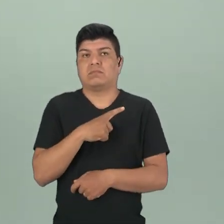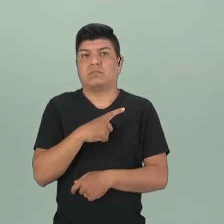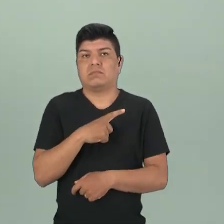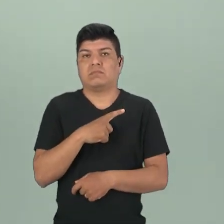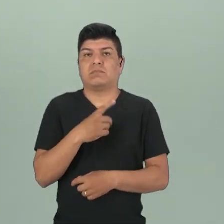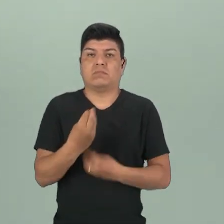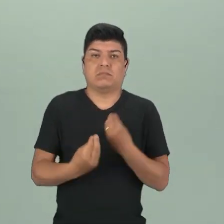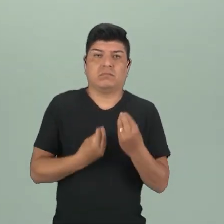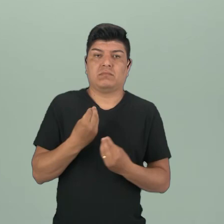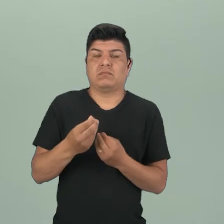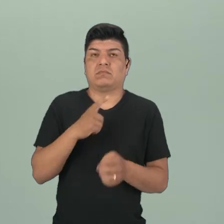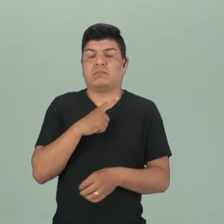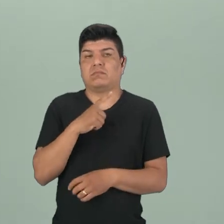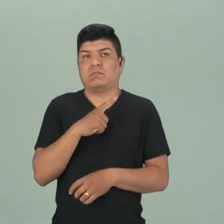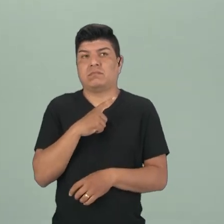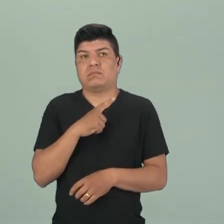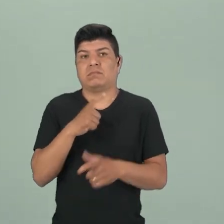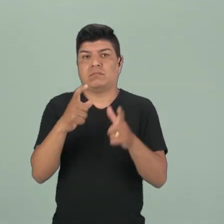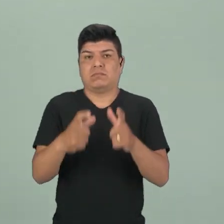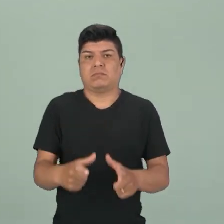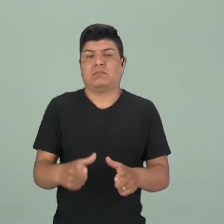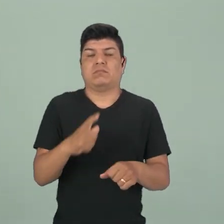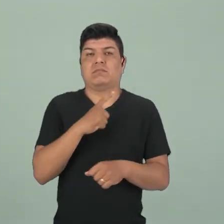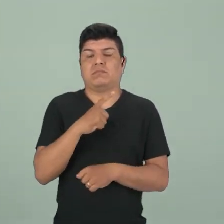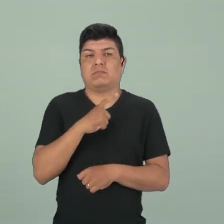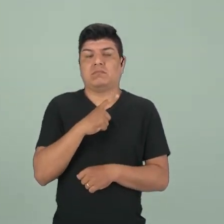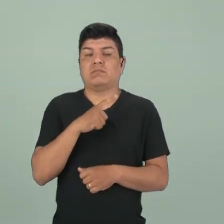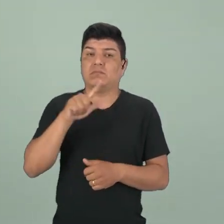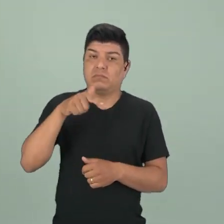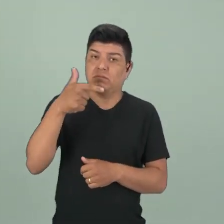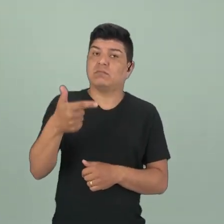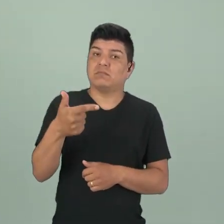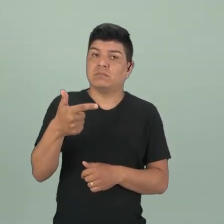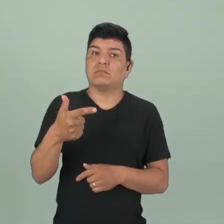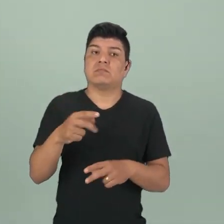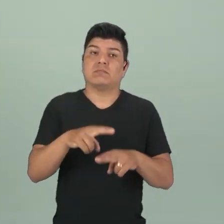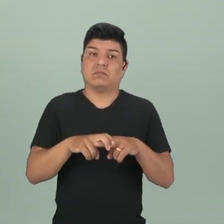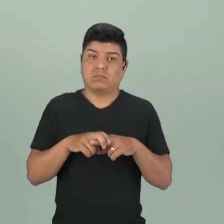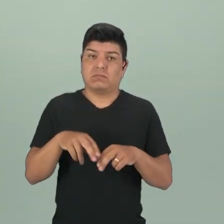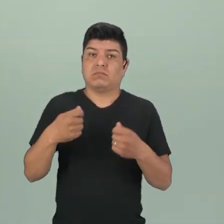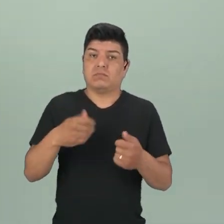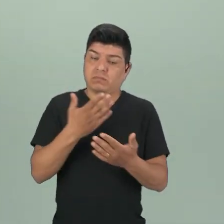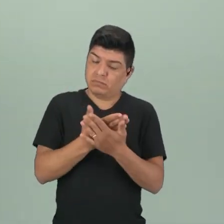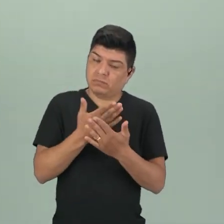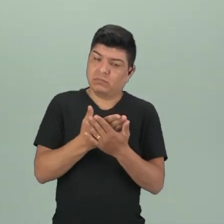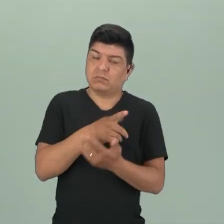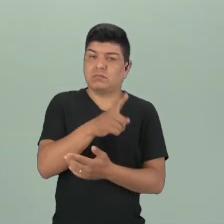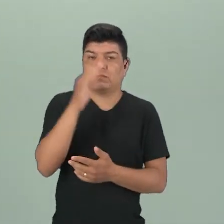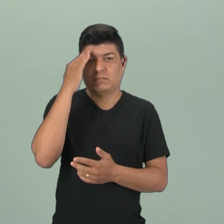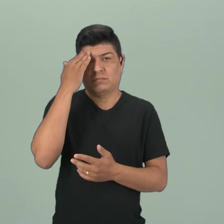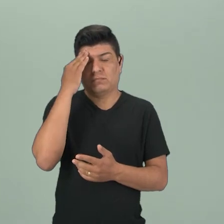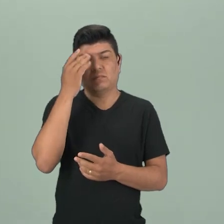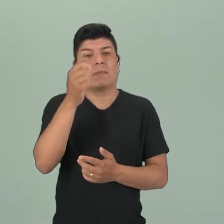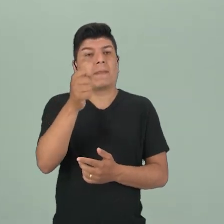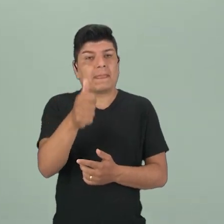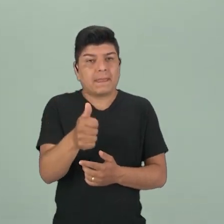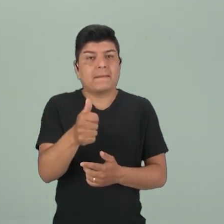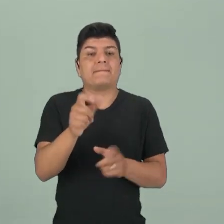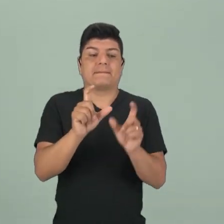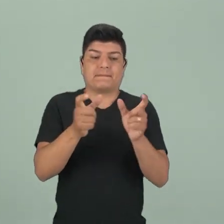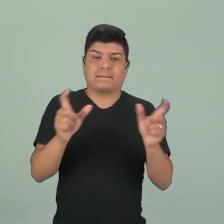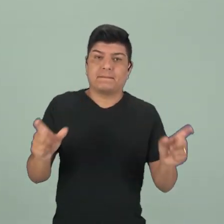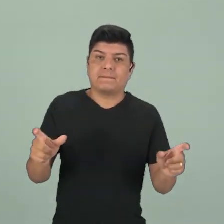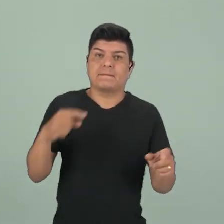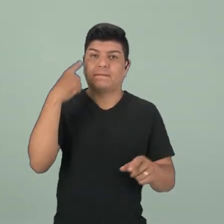de modo, eu tenho o advérbio de lugar, né? São outros advérbios. Então, se aprofundem nessa questão para você entender um pouco, né, da gramática